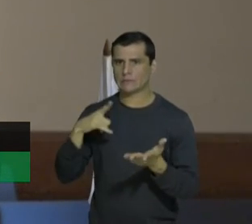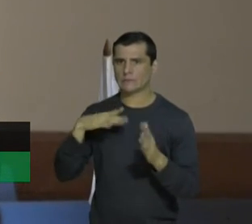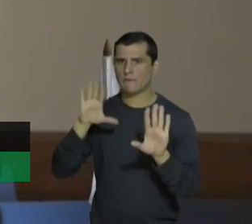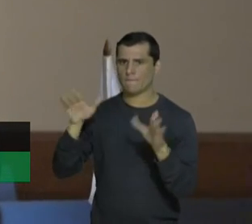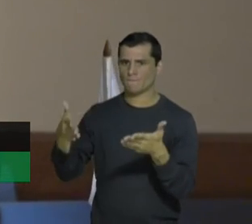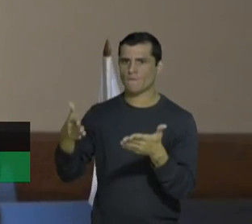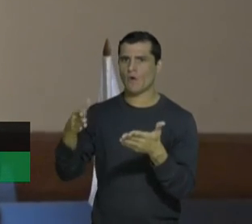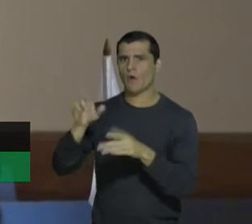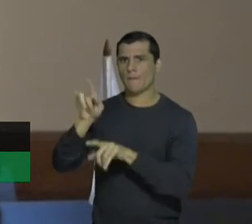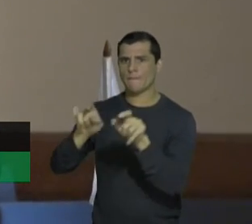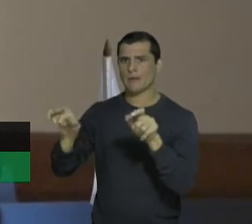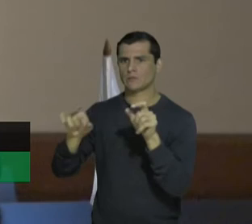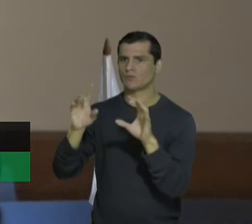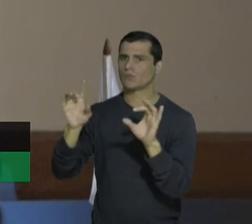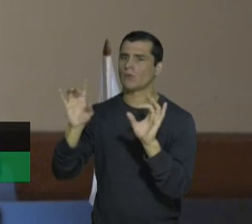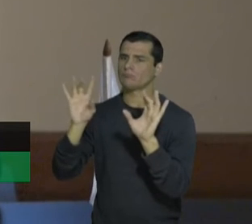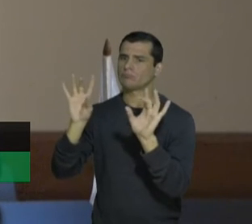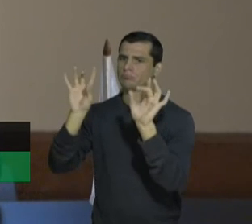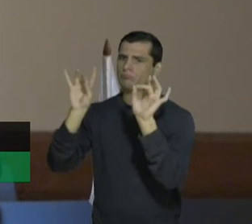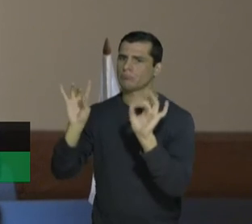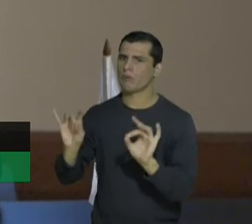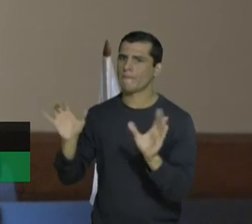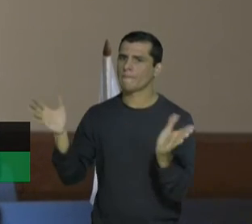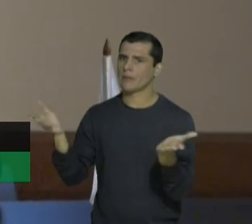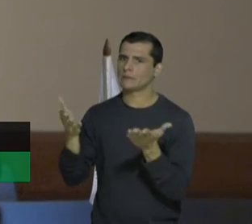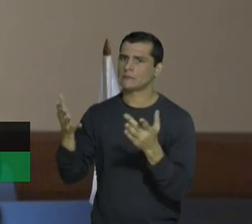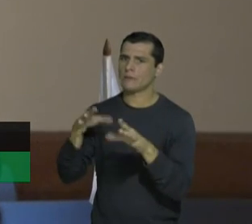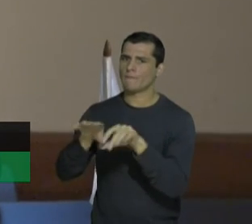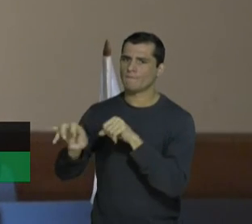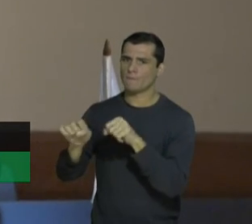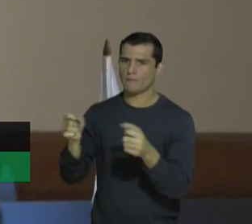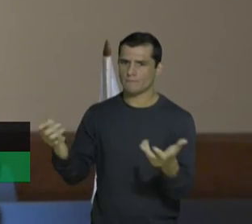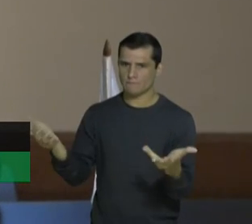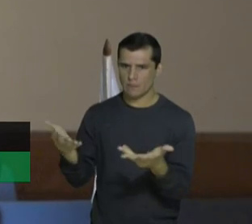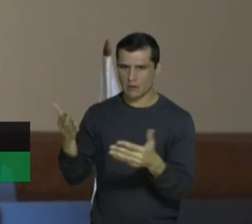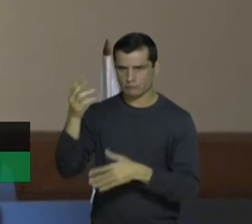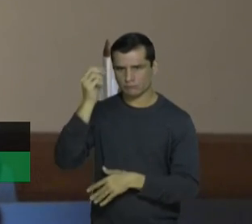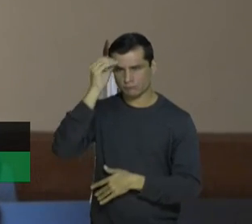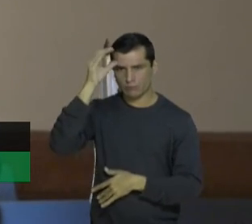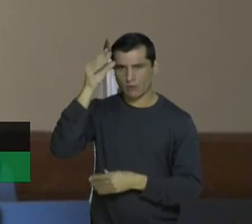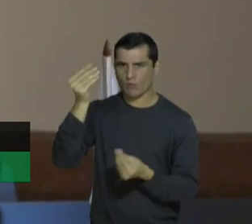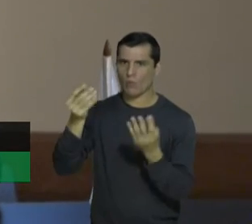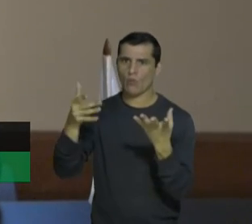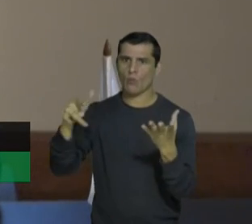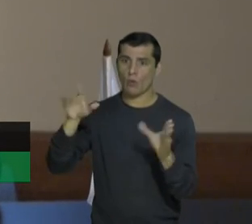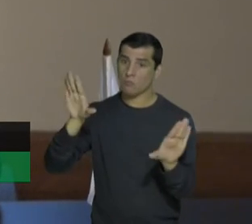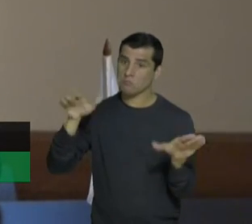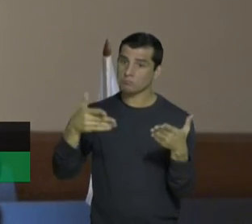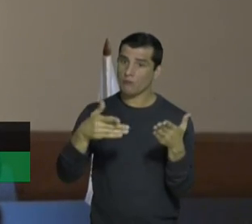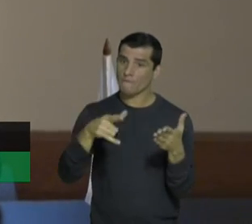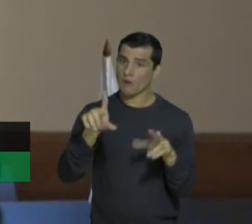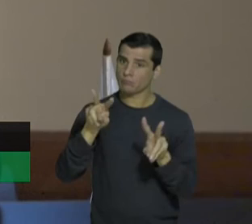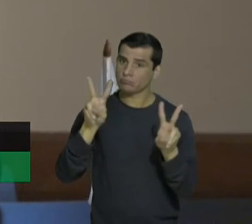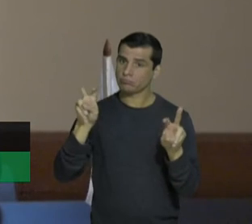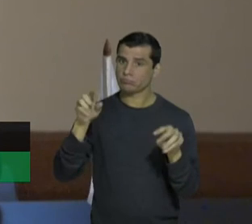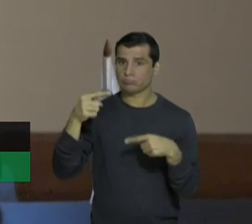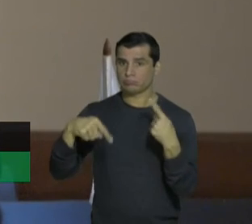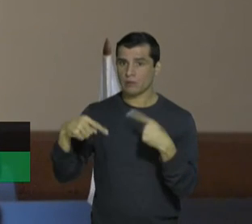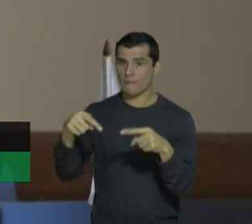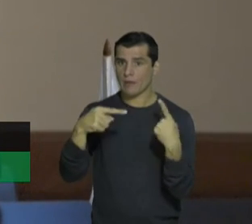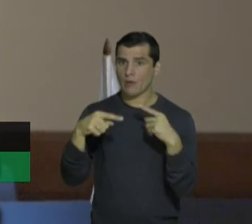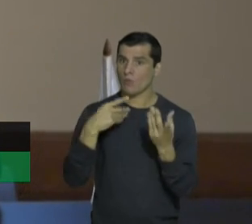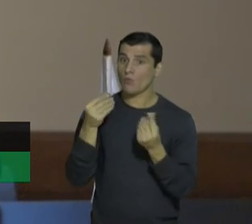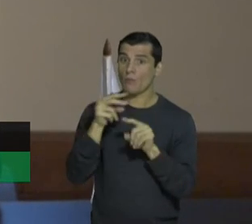seleto mais qualificado E que esteja eh de fato interessado no nessa